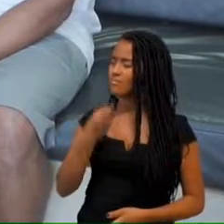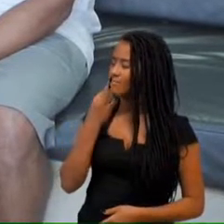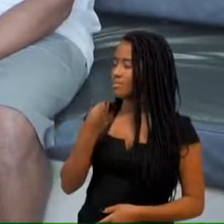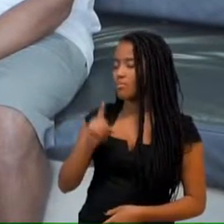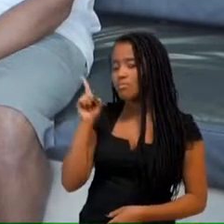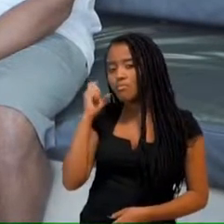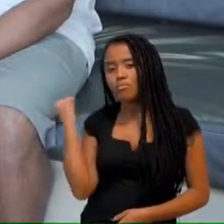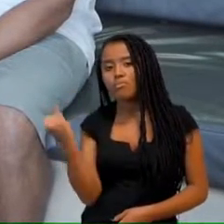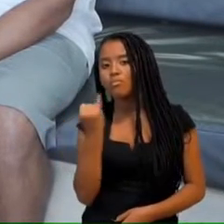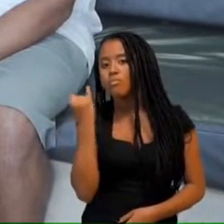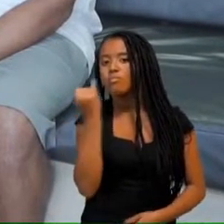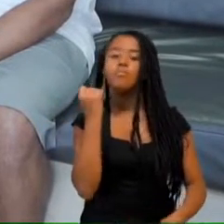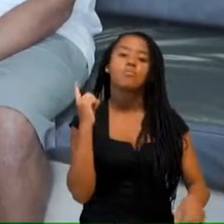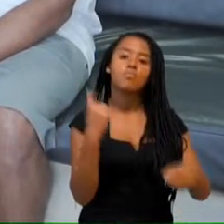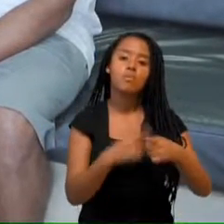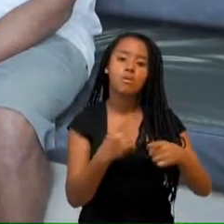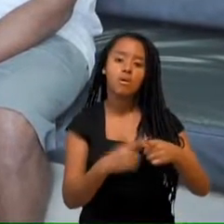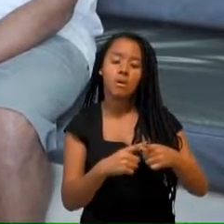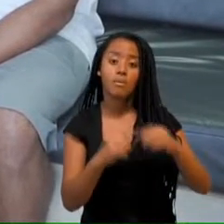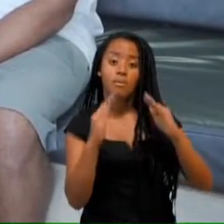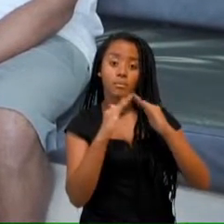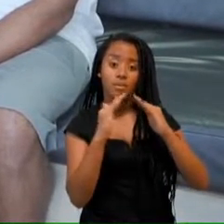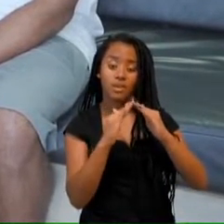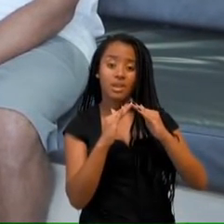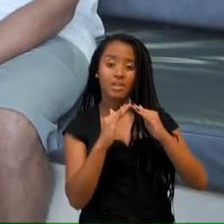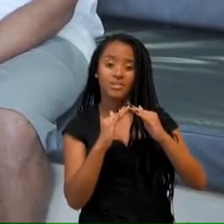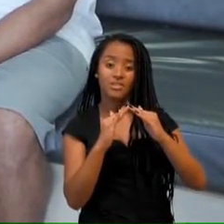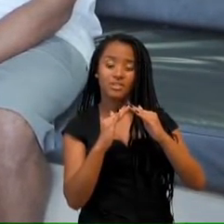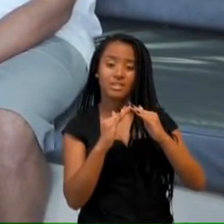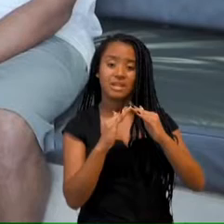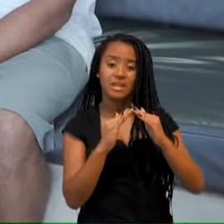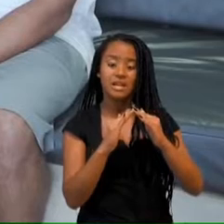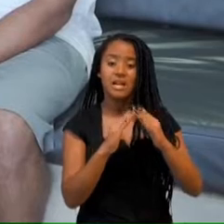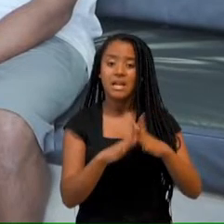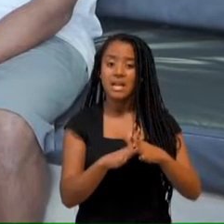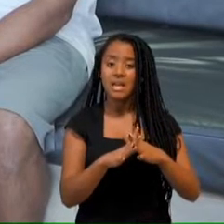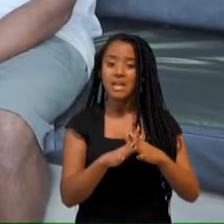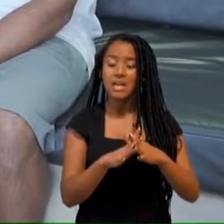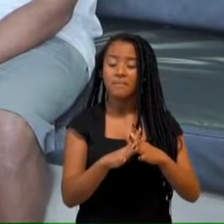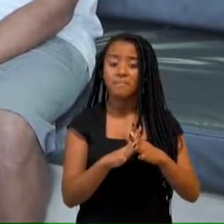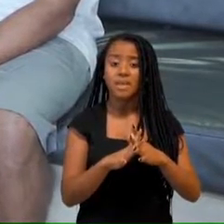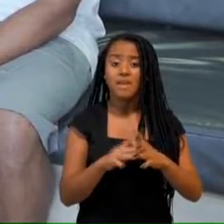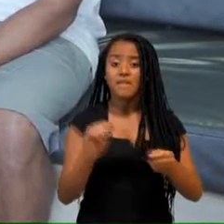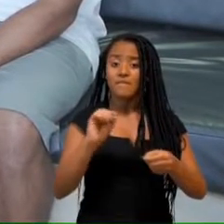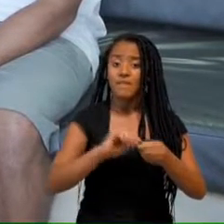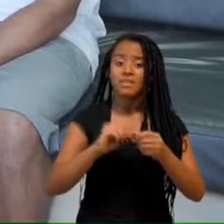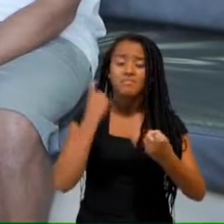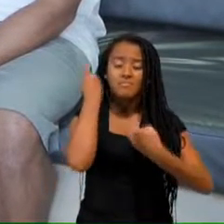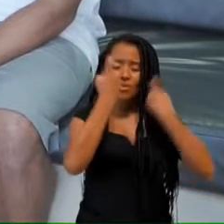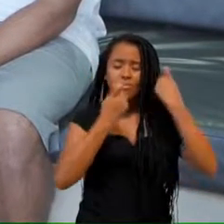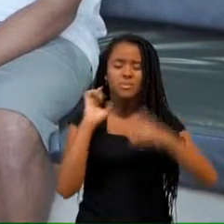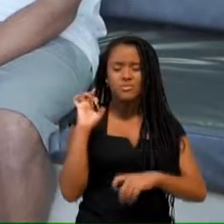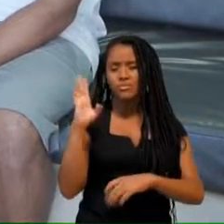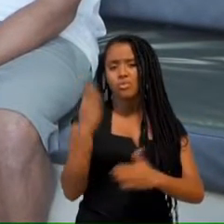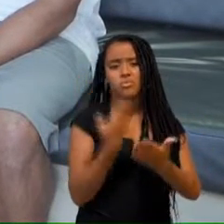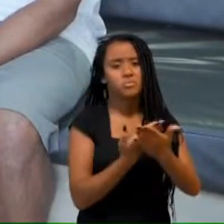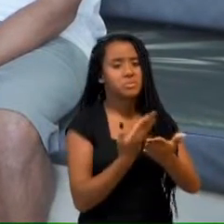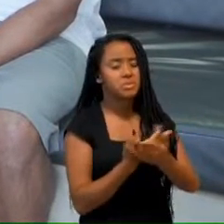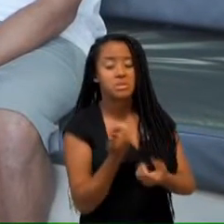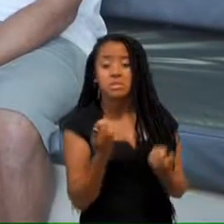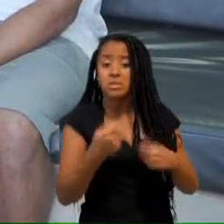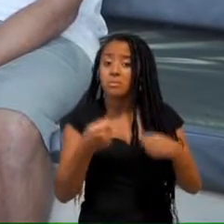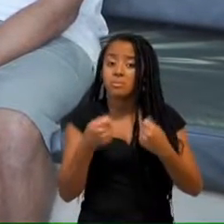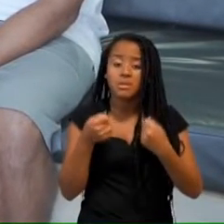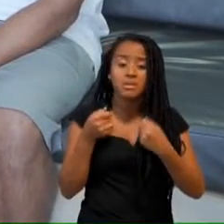importante estar aqui porque a moradia ela garante que a gente possa se preocupar só com os estudos e não precise